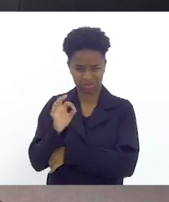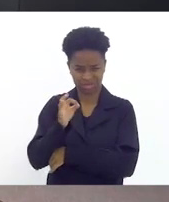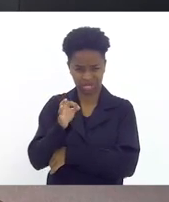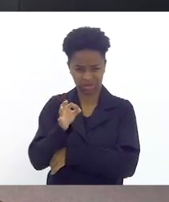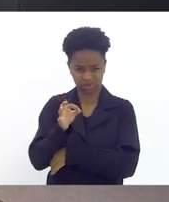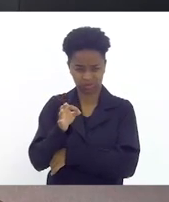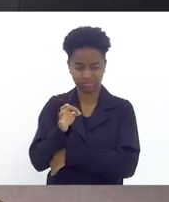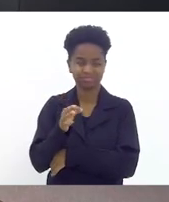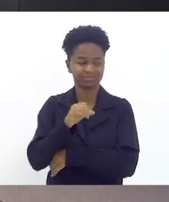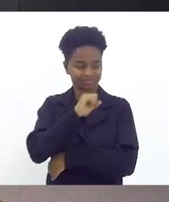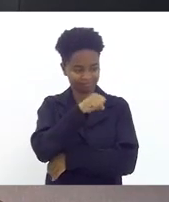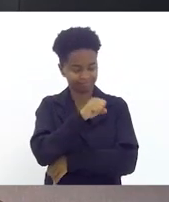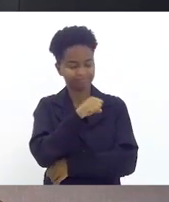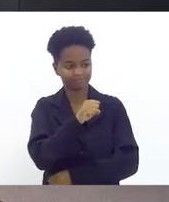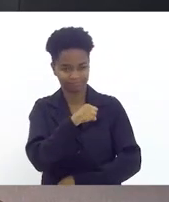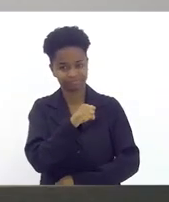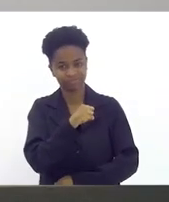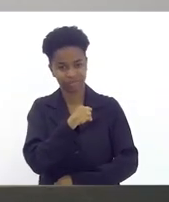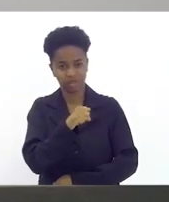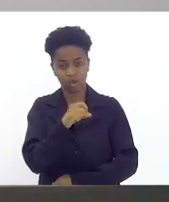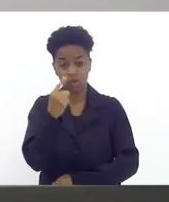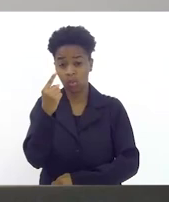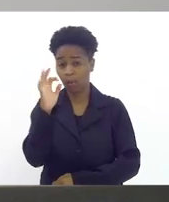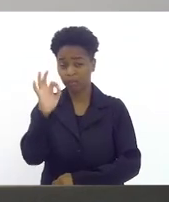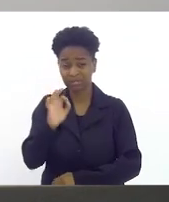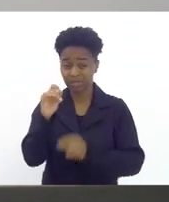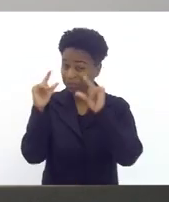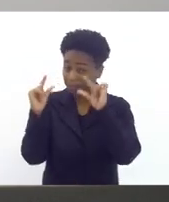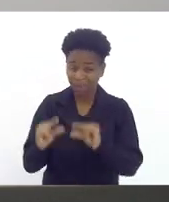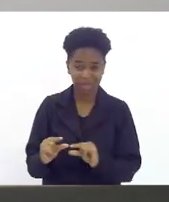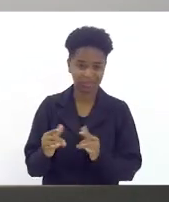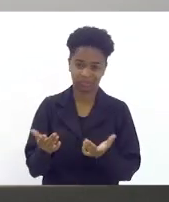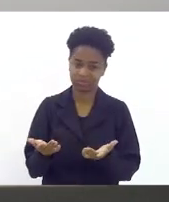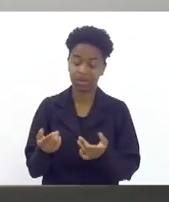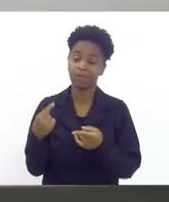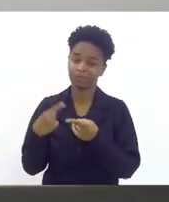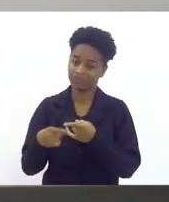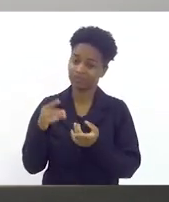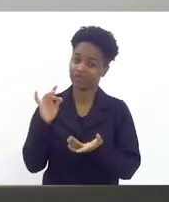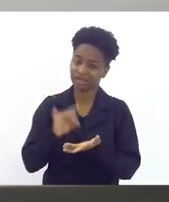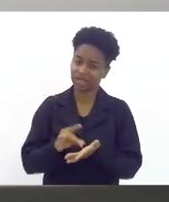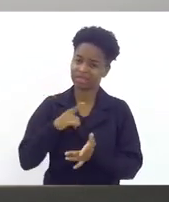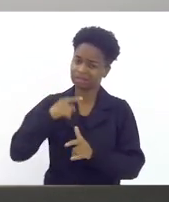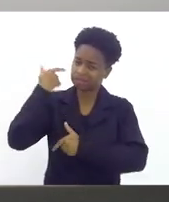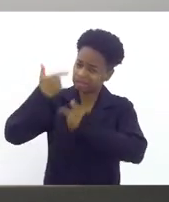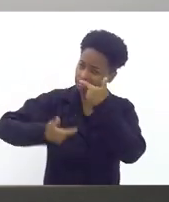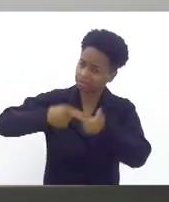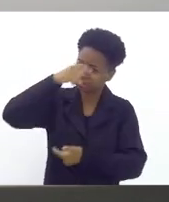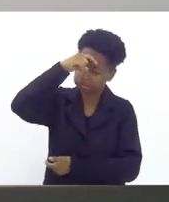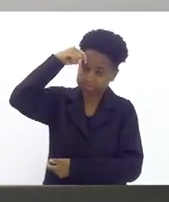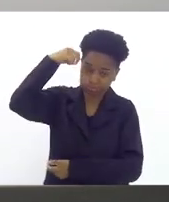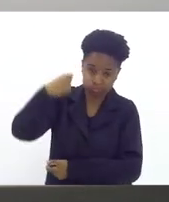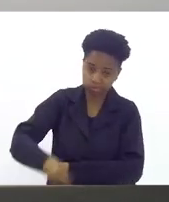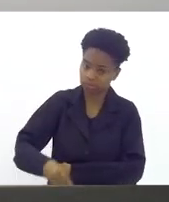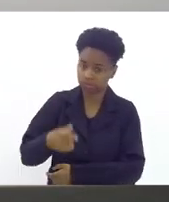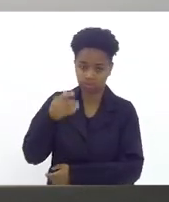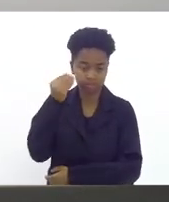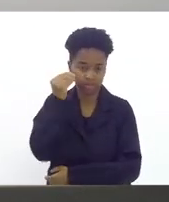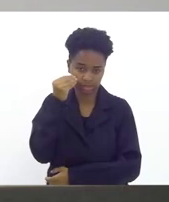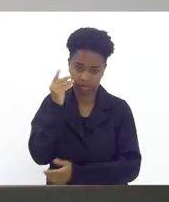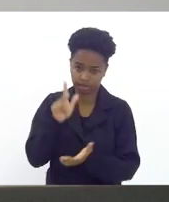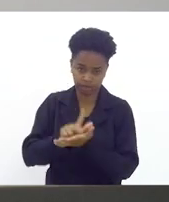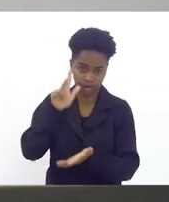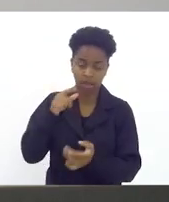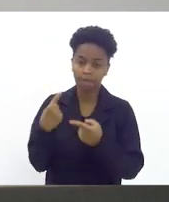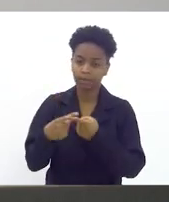tipo é menos de 1%, porque justamente é uma é um grande trabalho para que você faça a validação ele